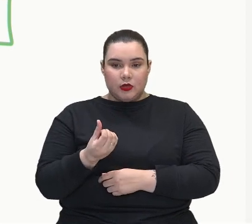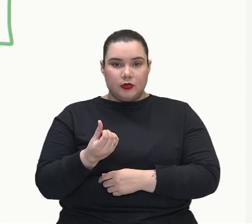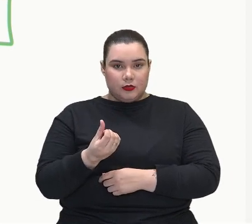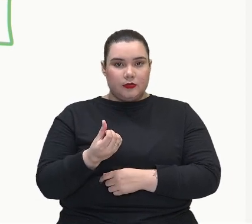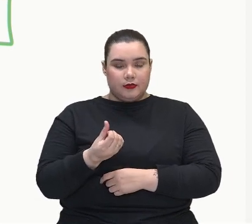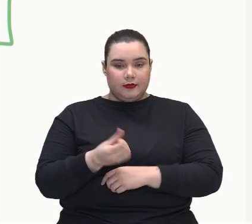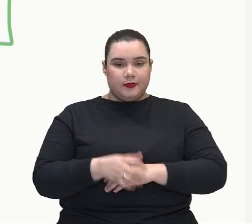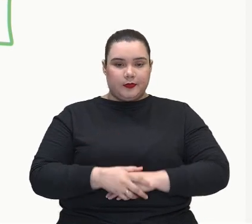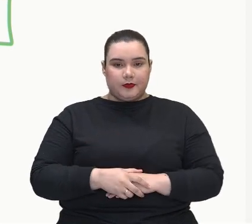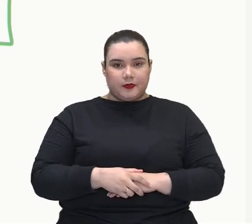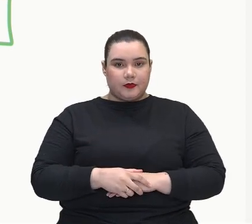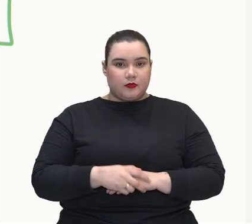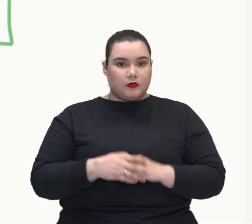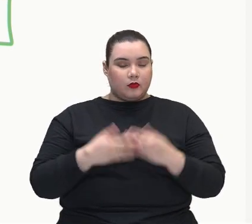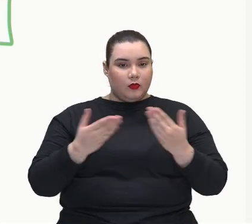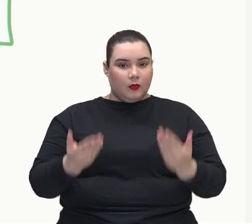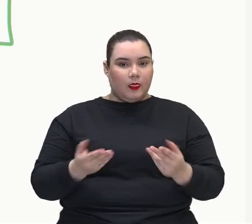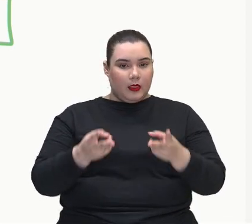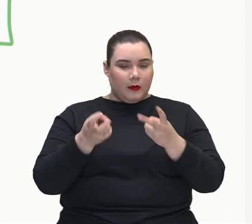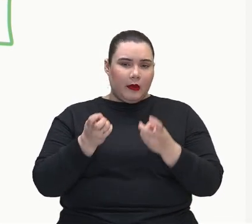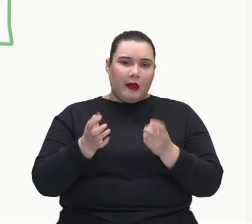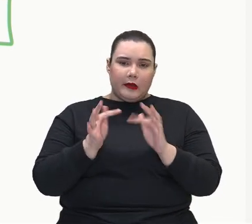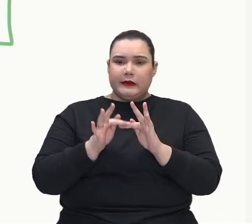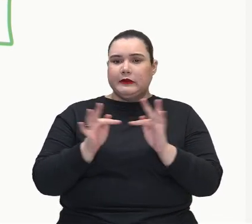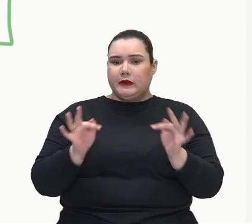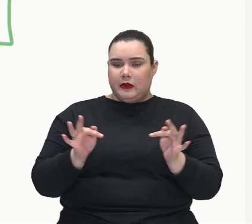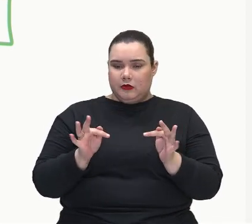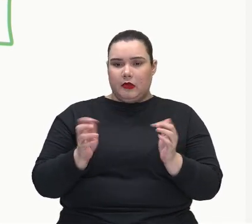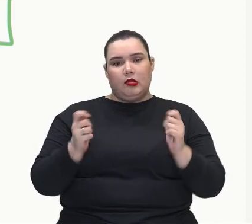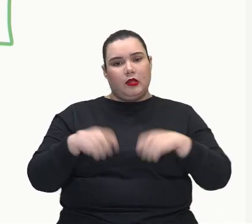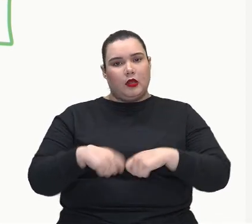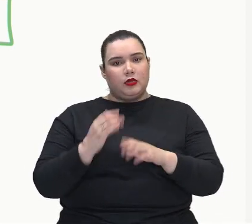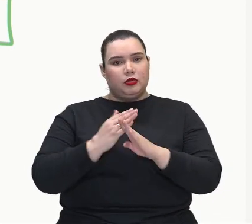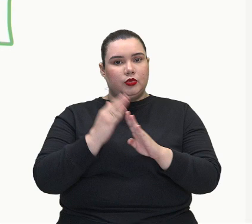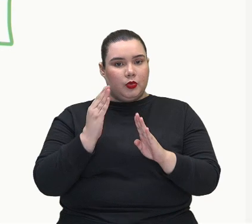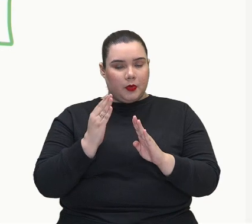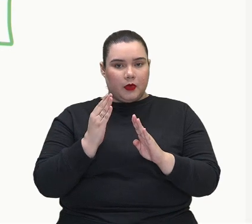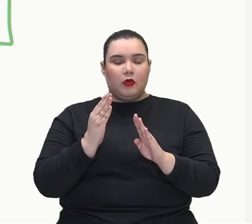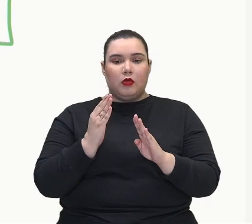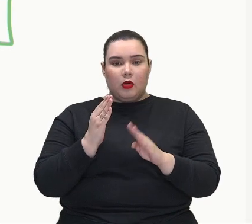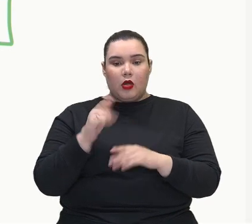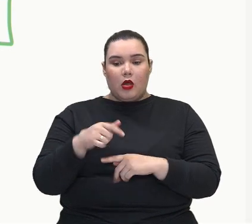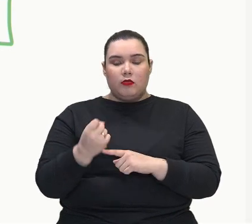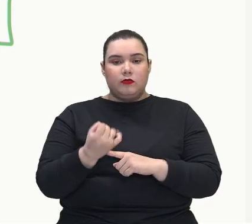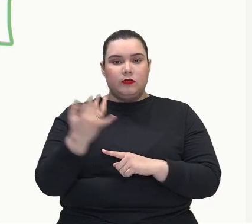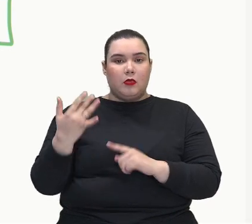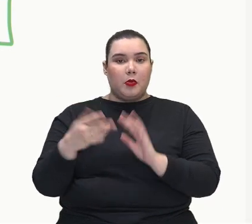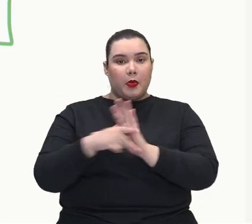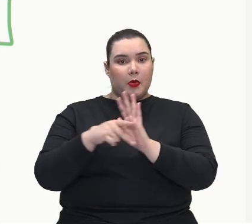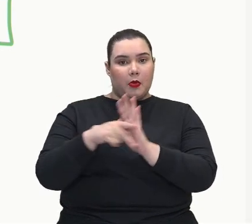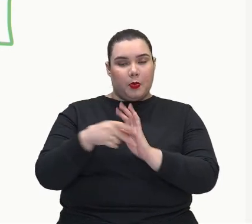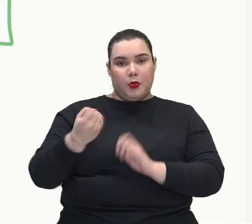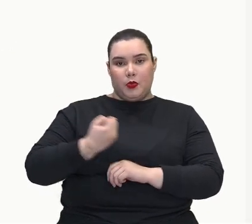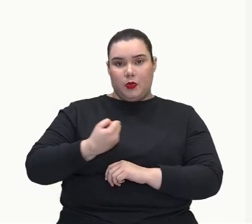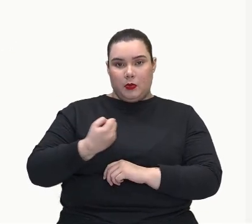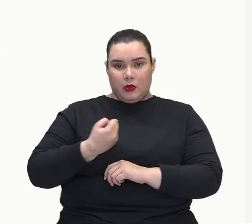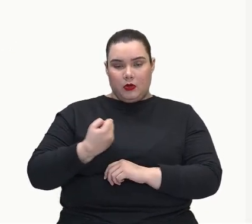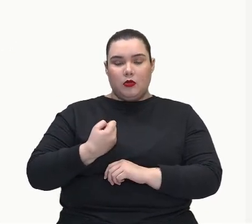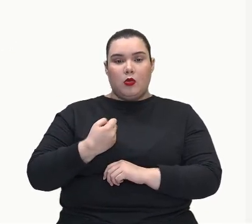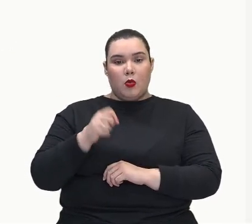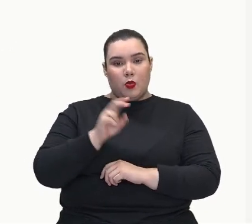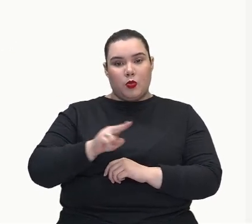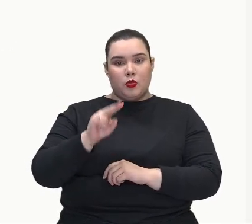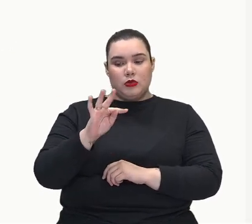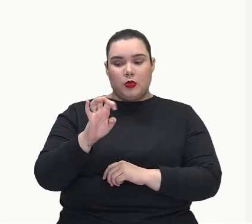6. Então, vejam, é bem simples da gente determinar os valores que a gente precisa através do Teorema